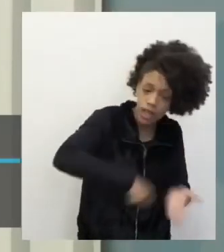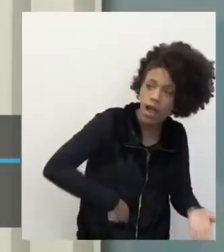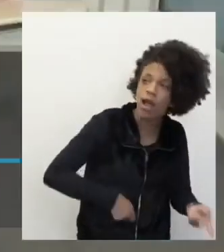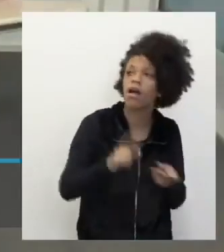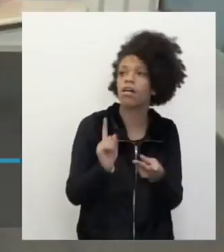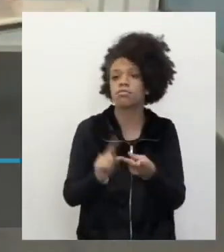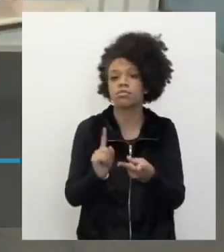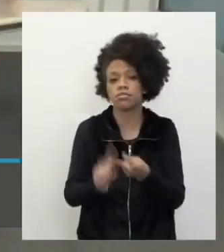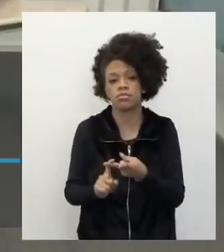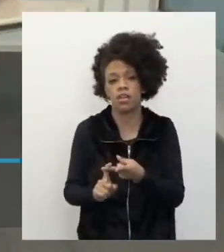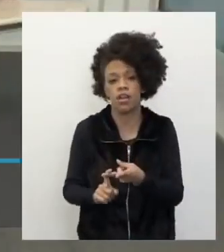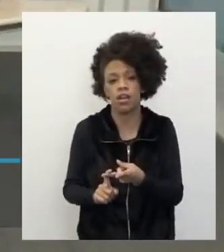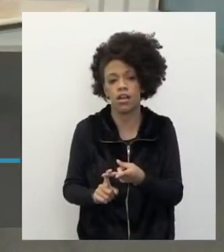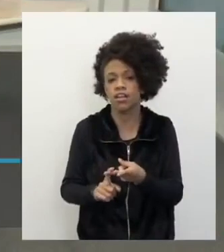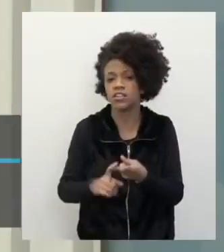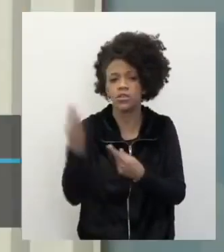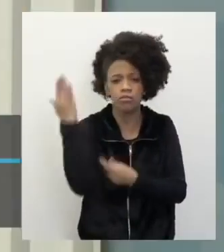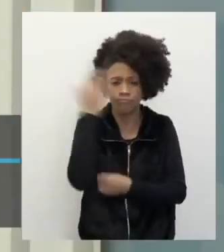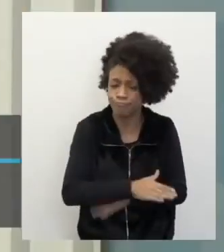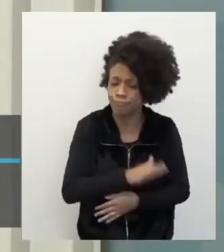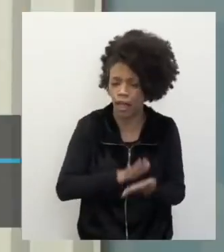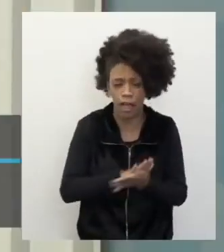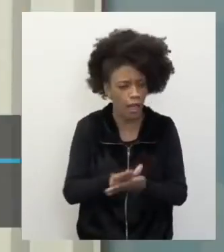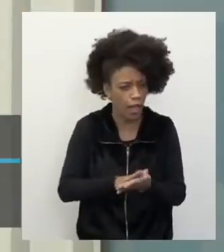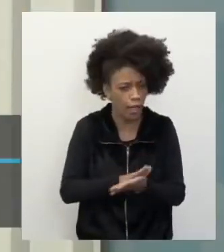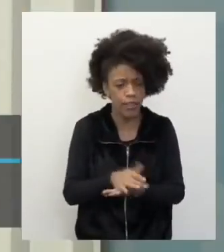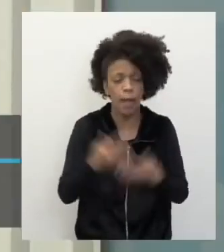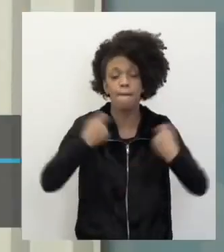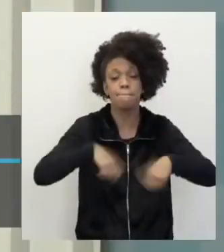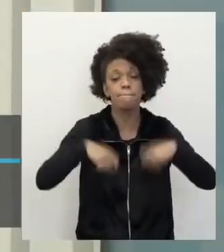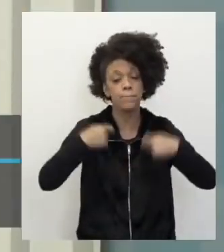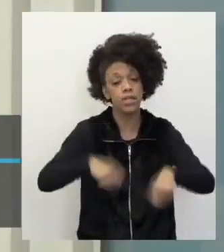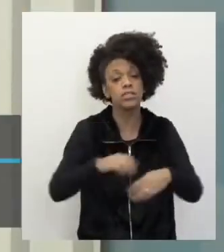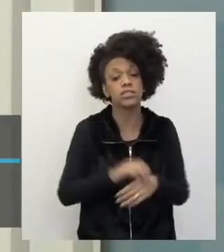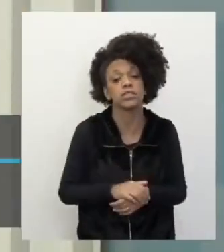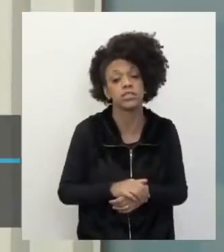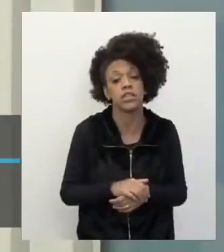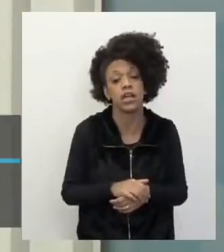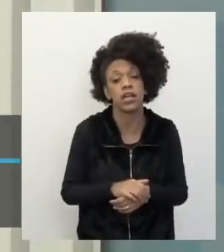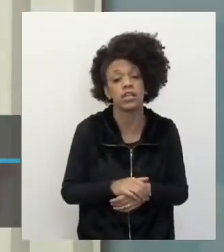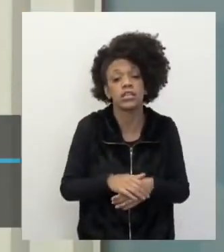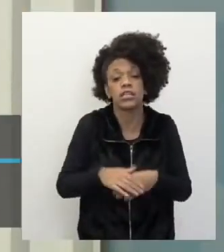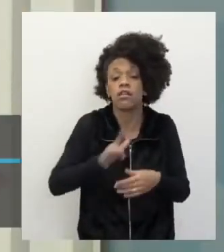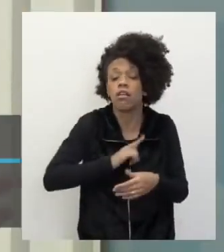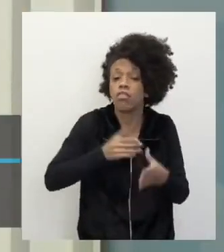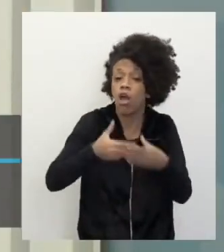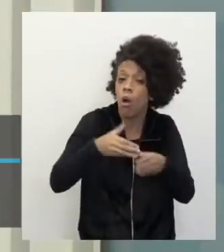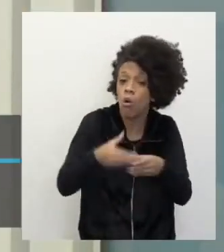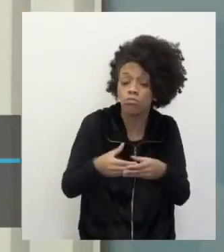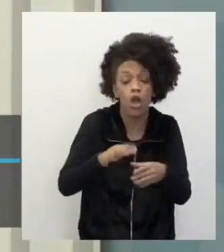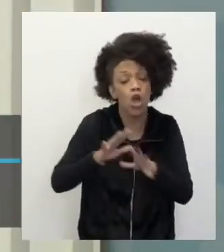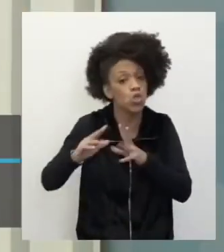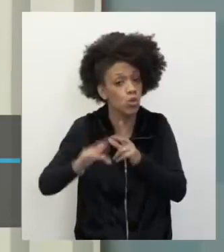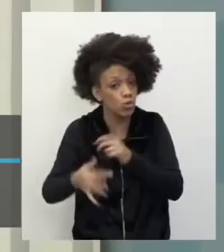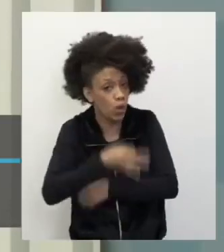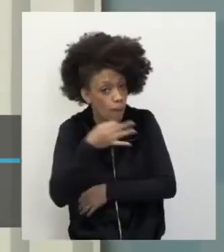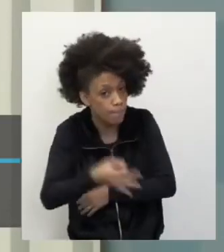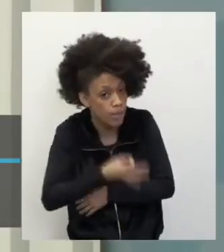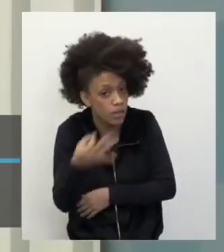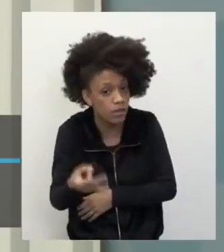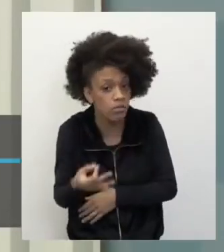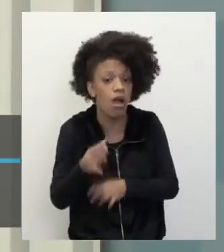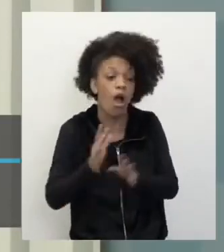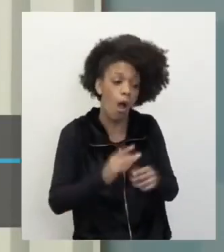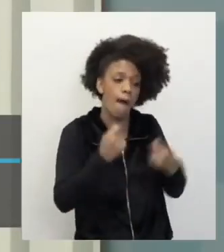Sem provar, né? Sem provas. Sem provas, é necessário que abram novos cursos, tudo isso é opinião. O fato ali olha,